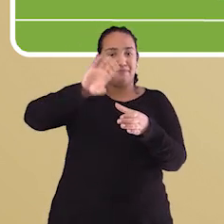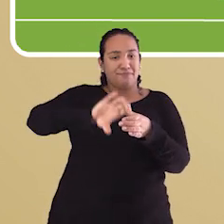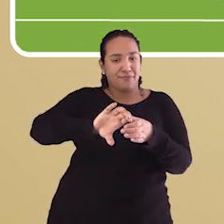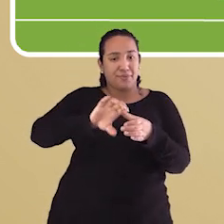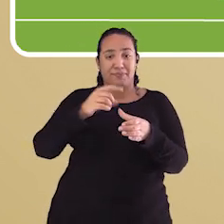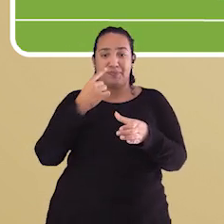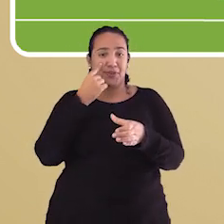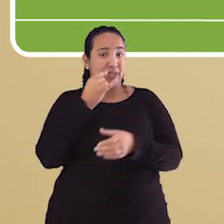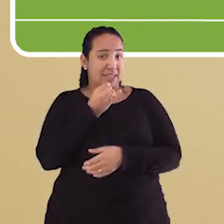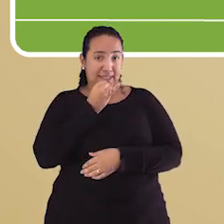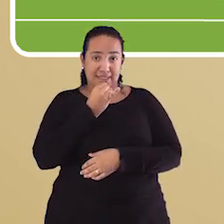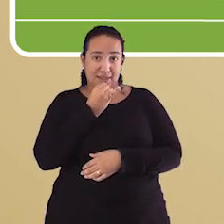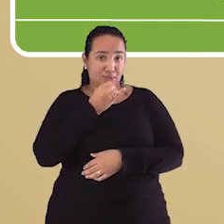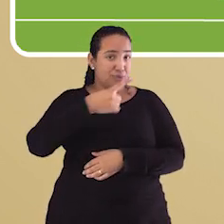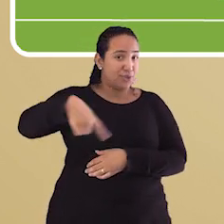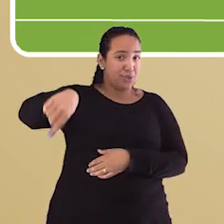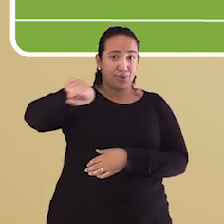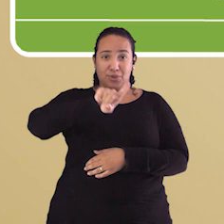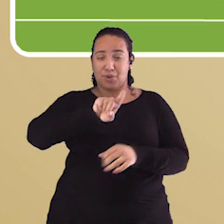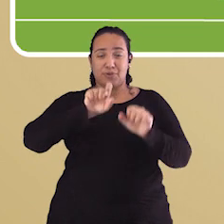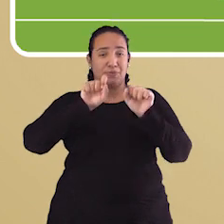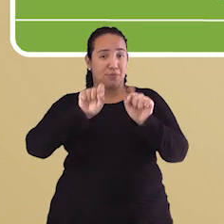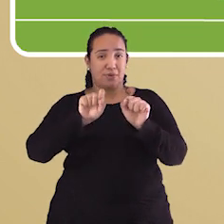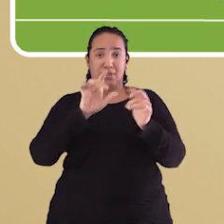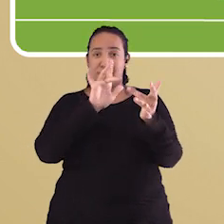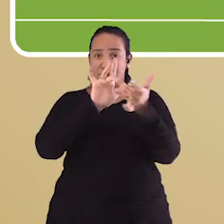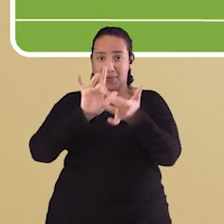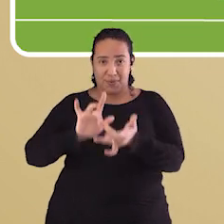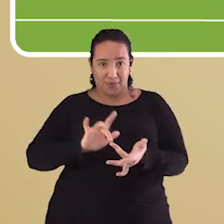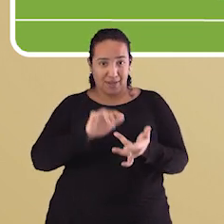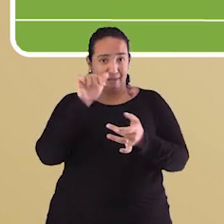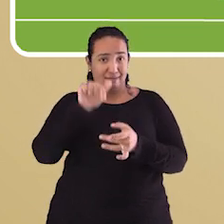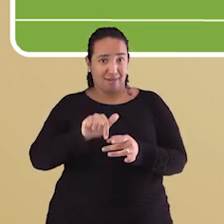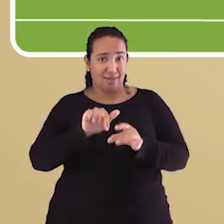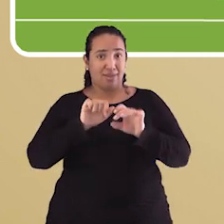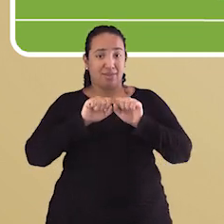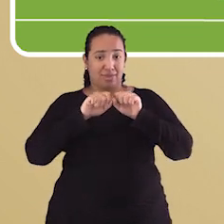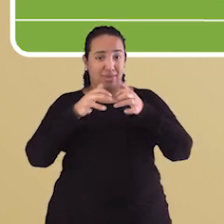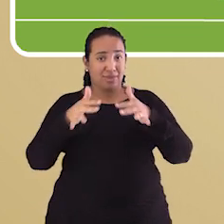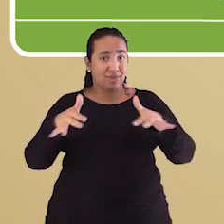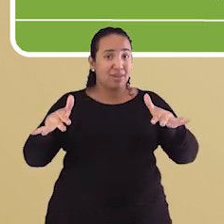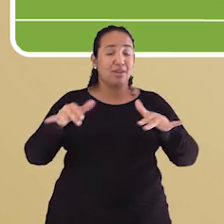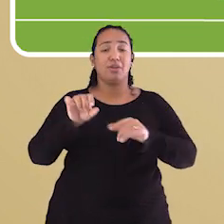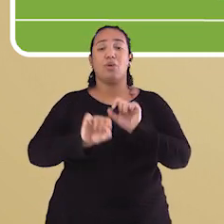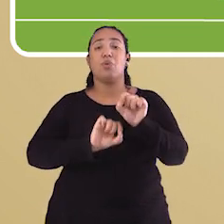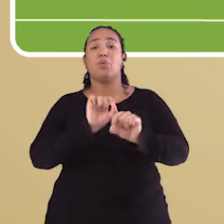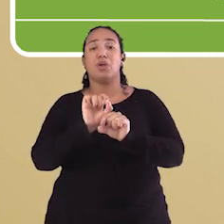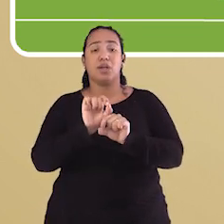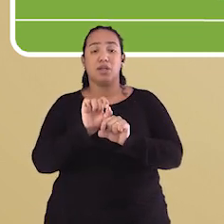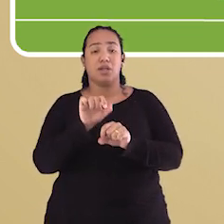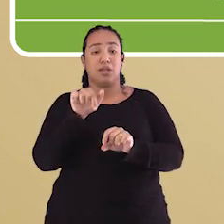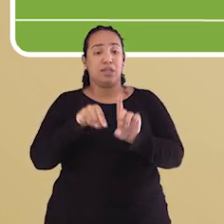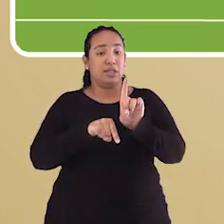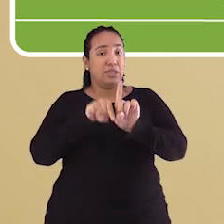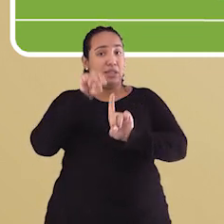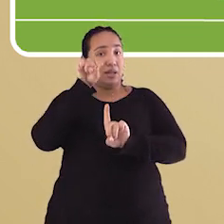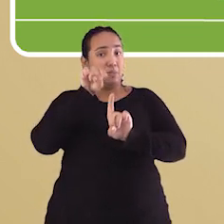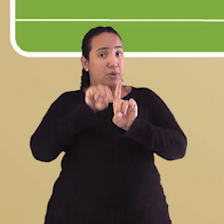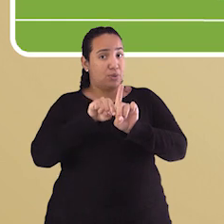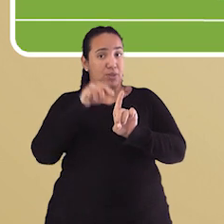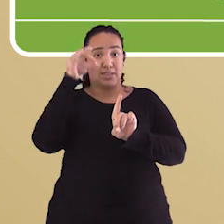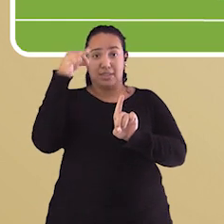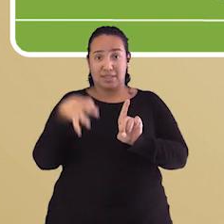O exemplo mais abundante e acessível que temos de material no estado líquido, em condições normais de